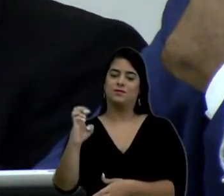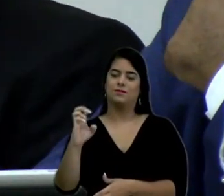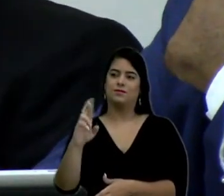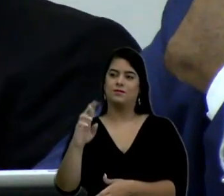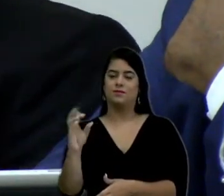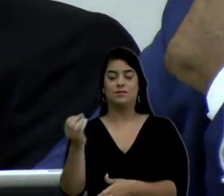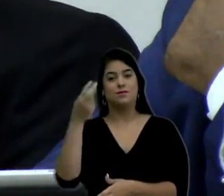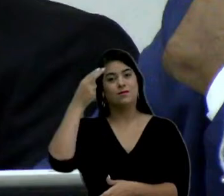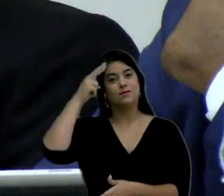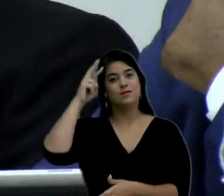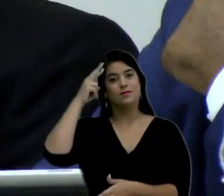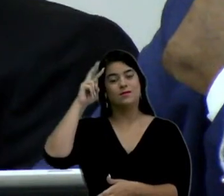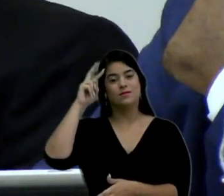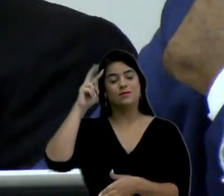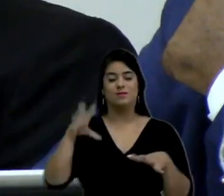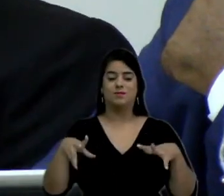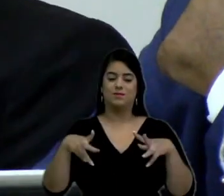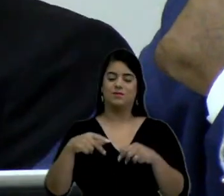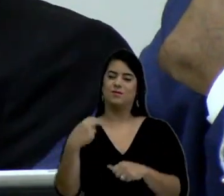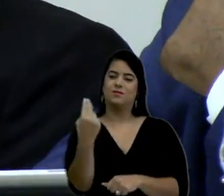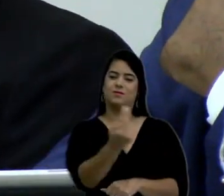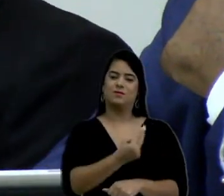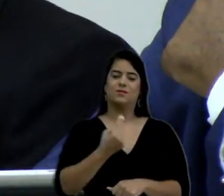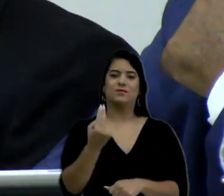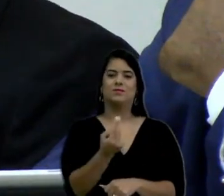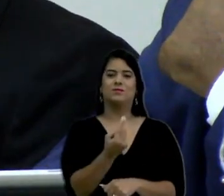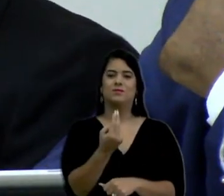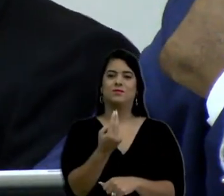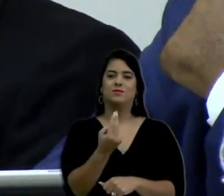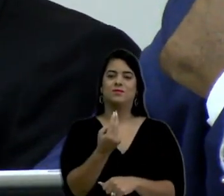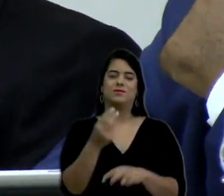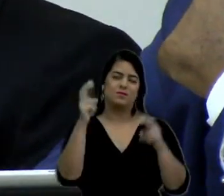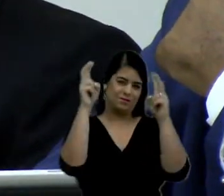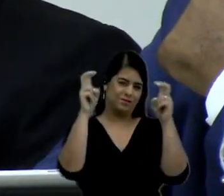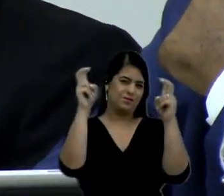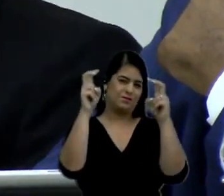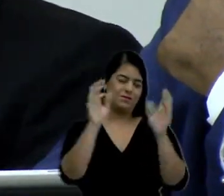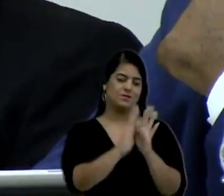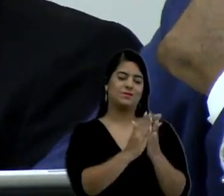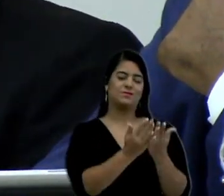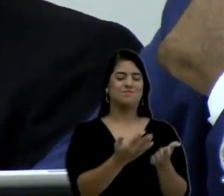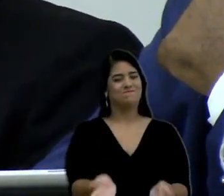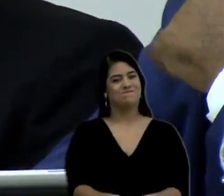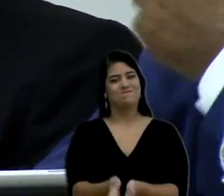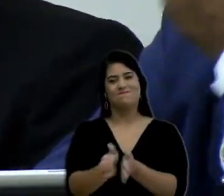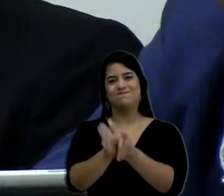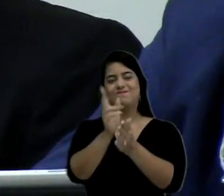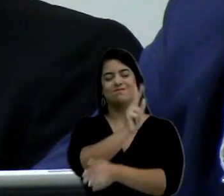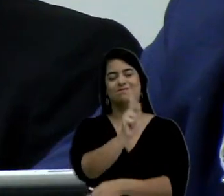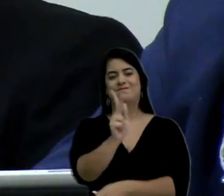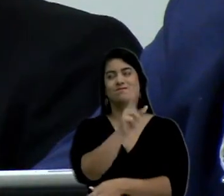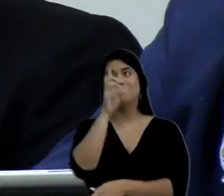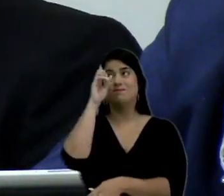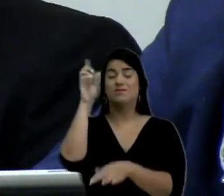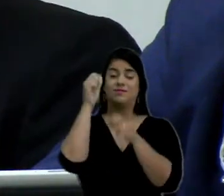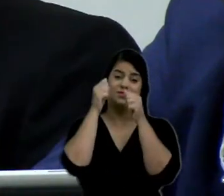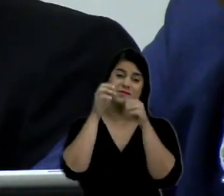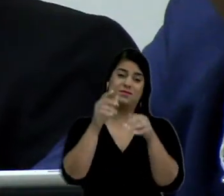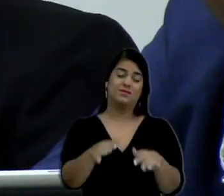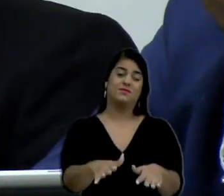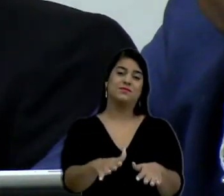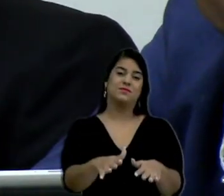história de todos nós o título do livro Parabéns ao professor e que Deus abençoe para